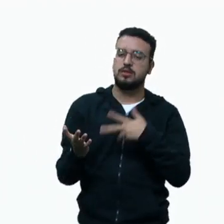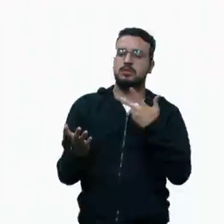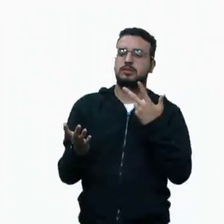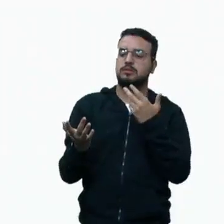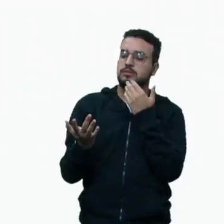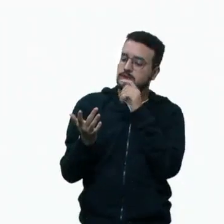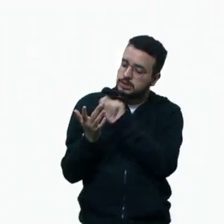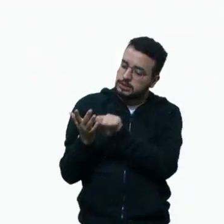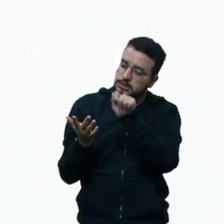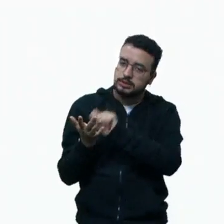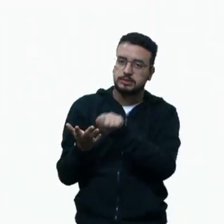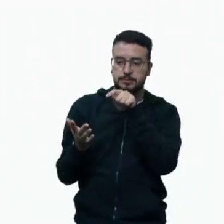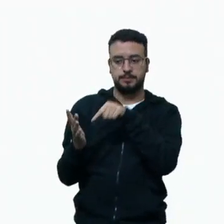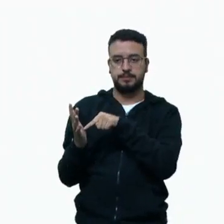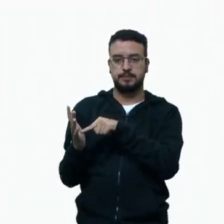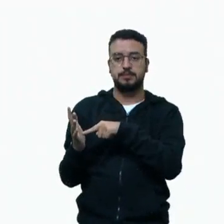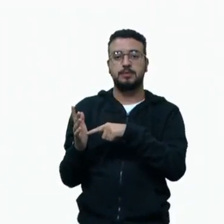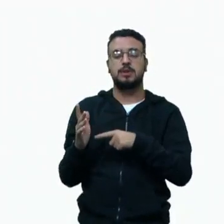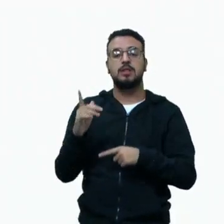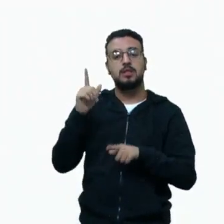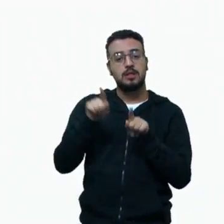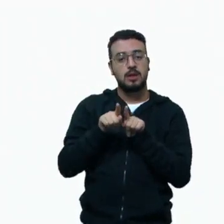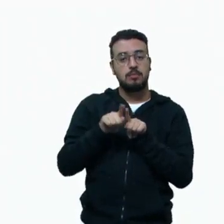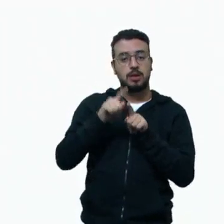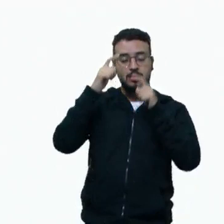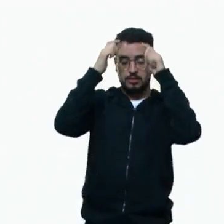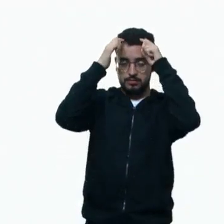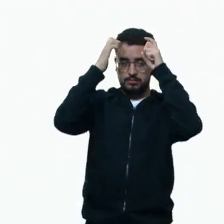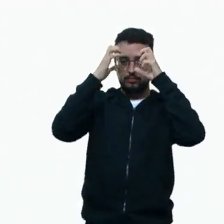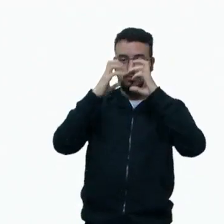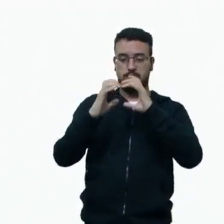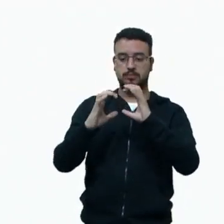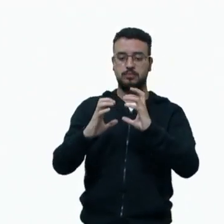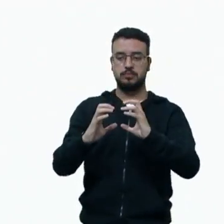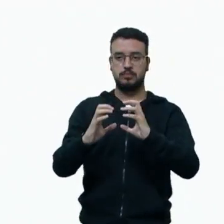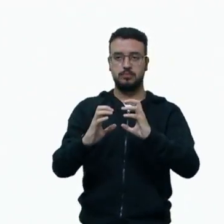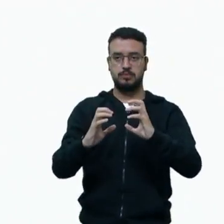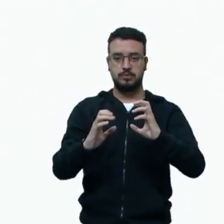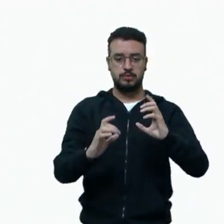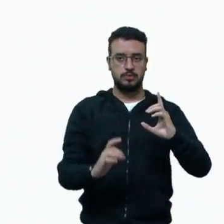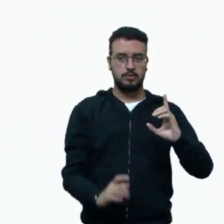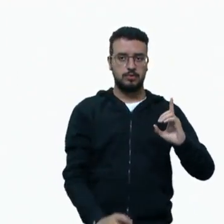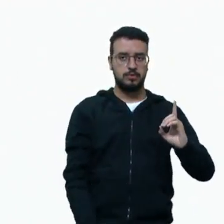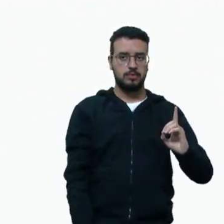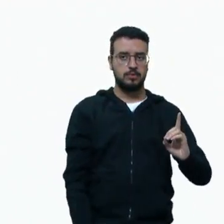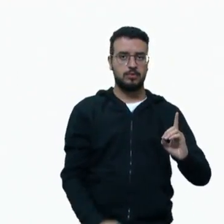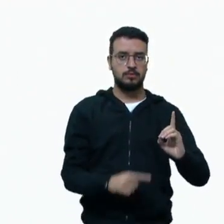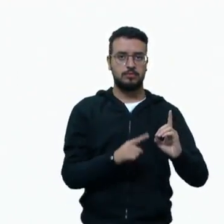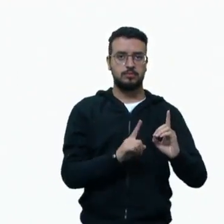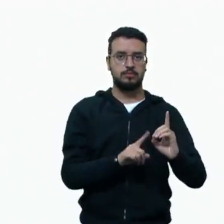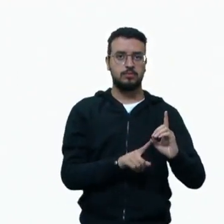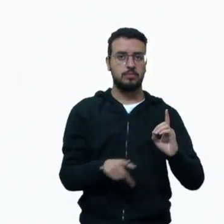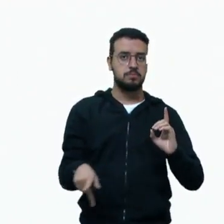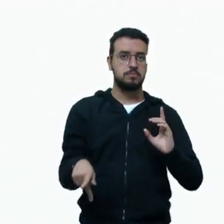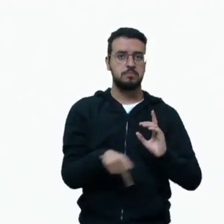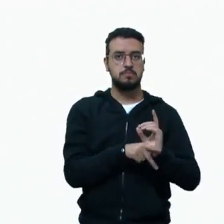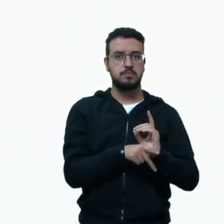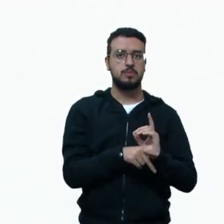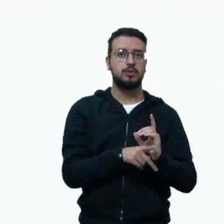e o hemisfério direito, que é a sede de tipos espaciais e artísticos de